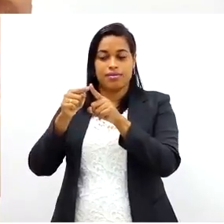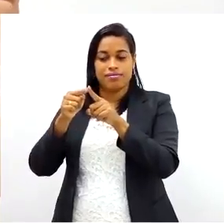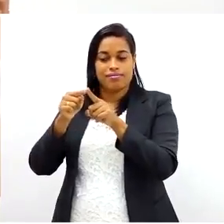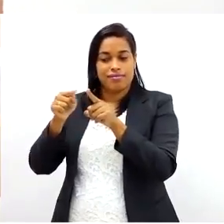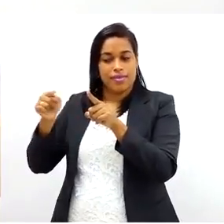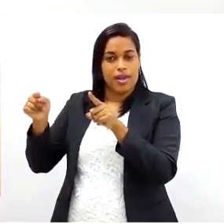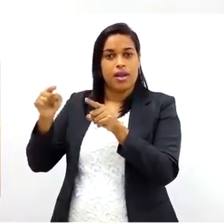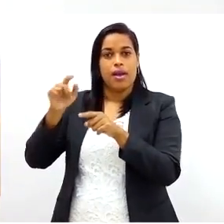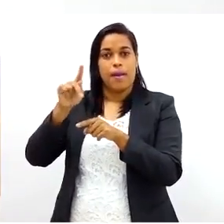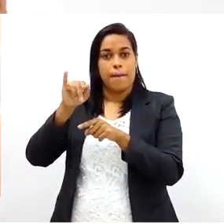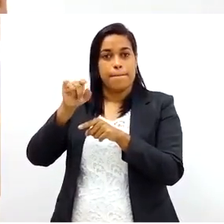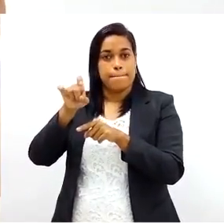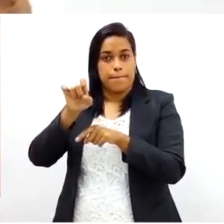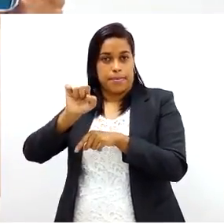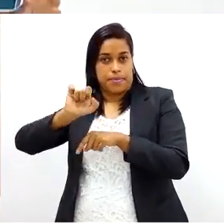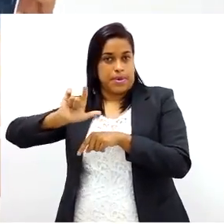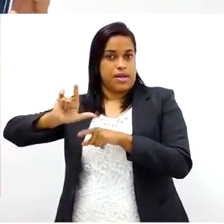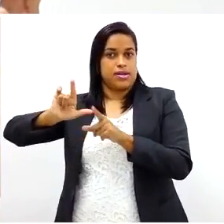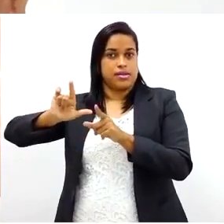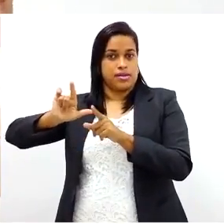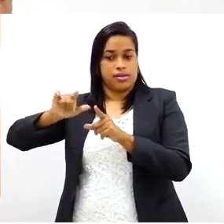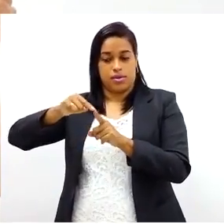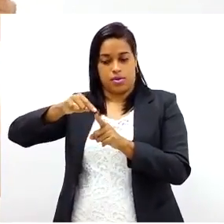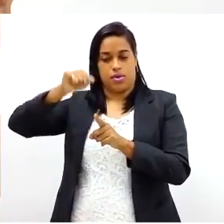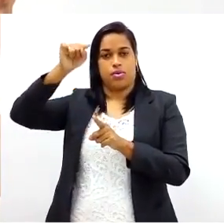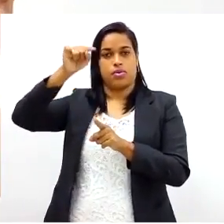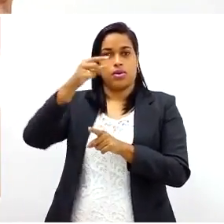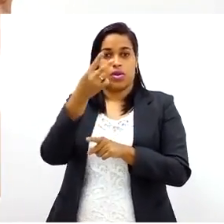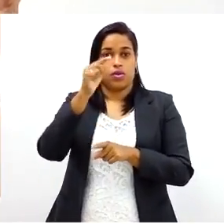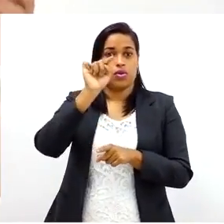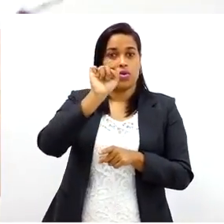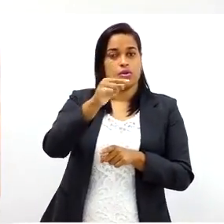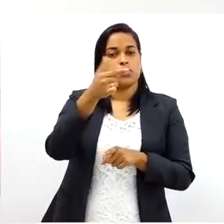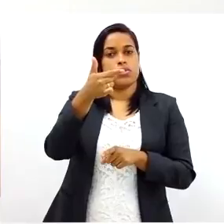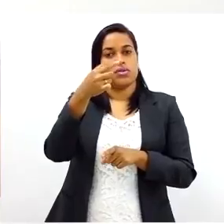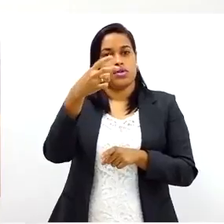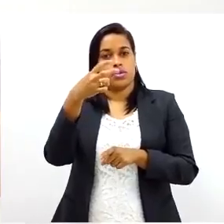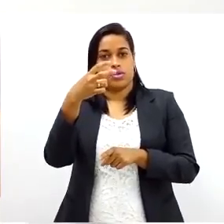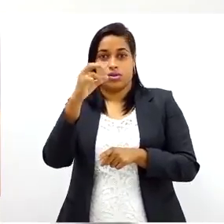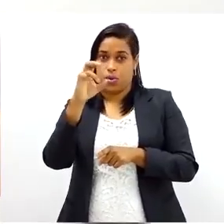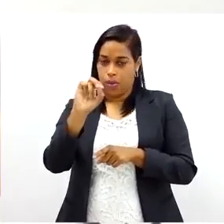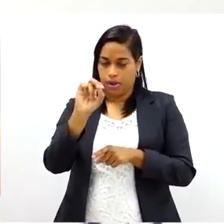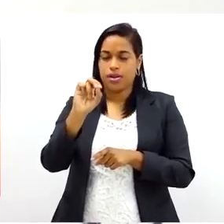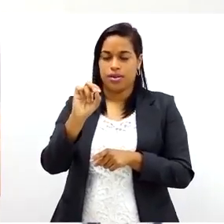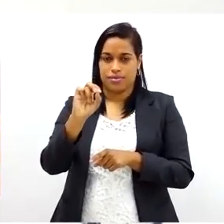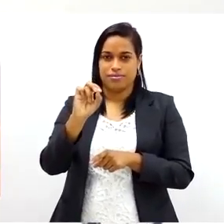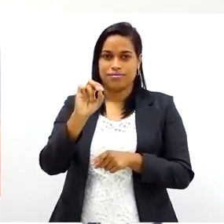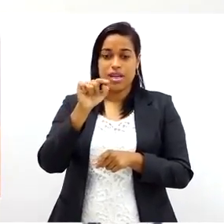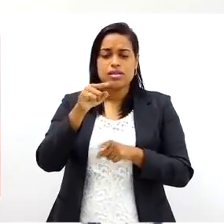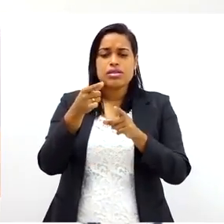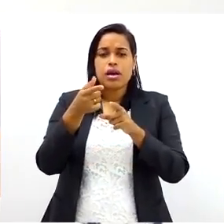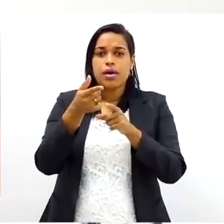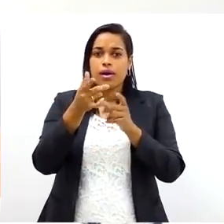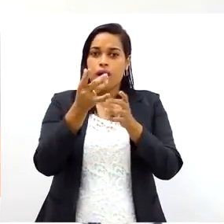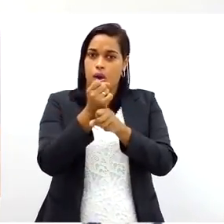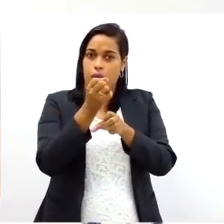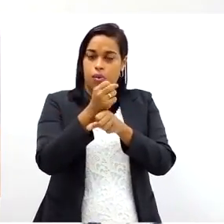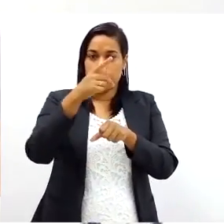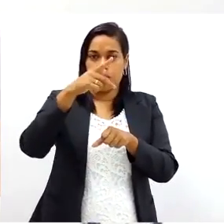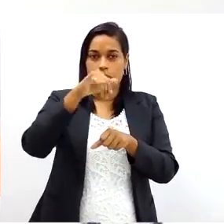em pixel, e 2550 de altura, medida em pixel também. Essa medida pixel é muito